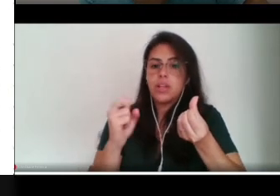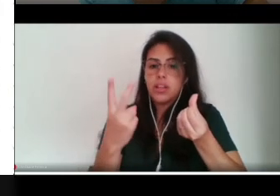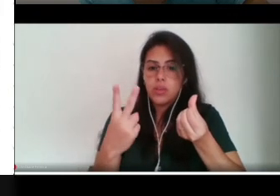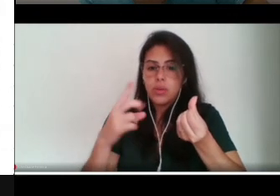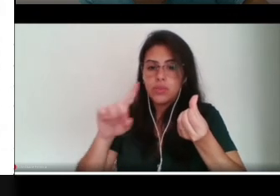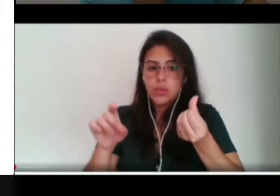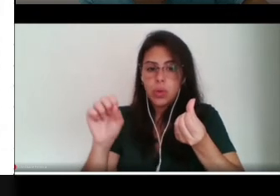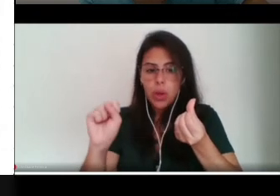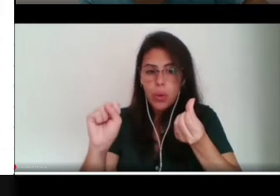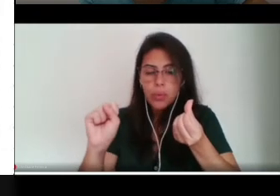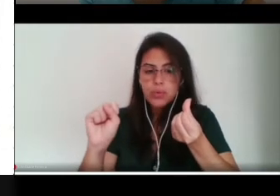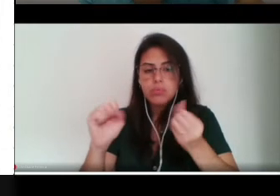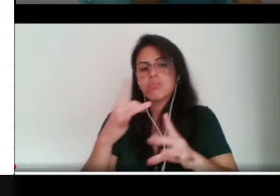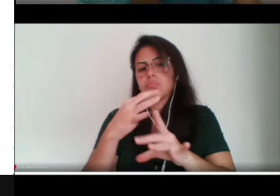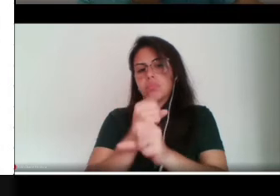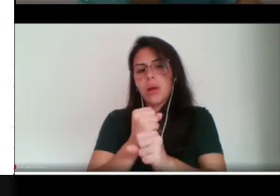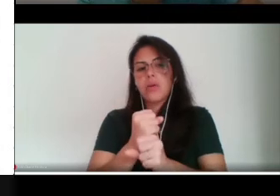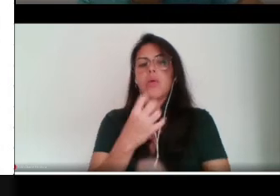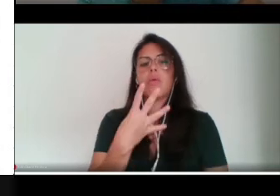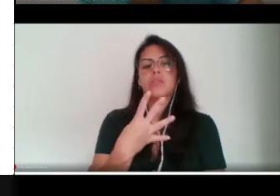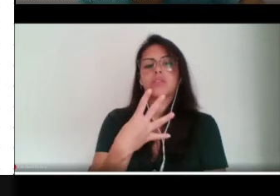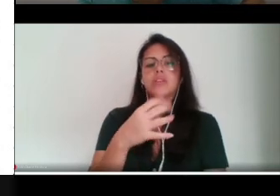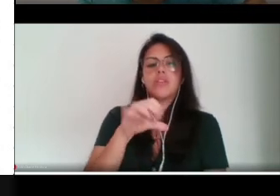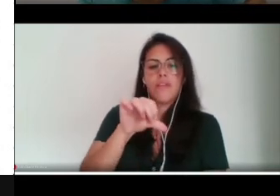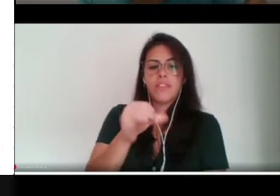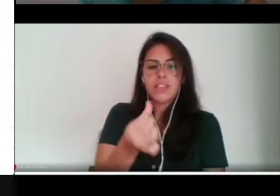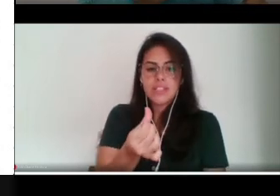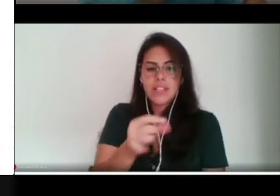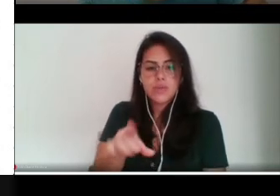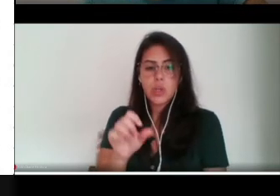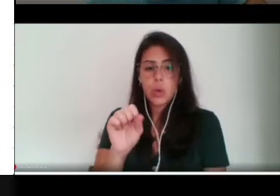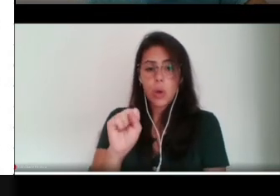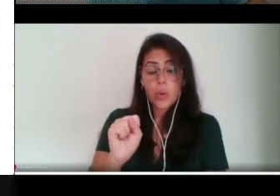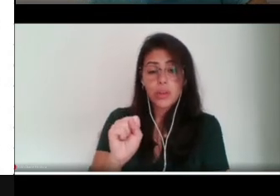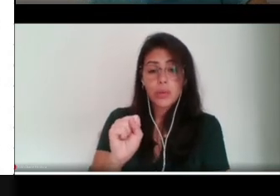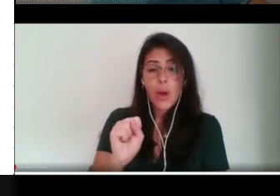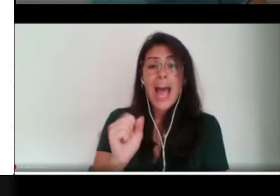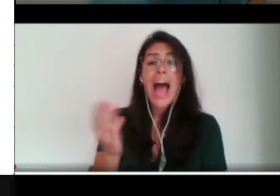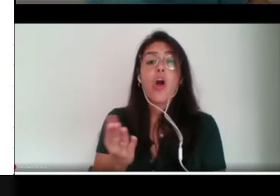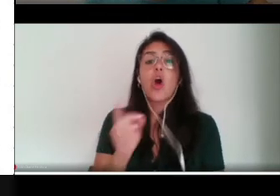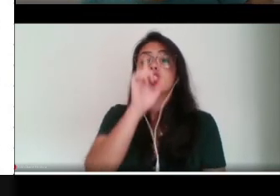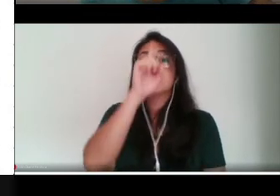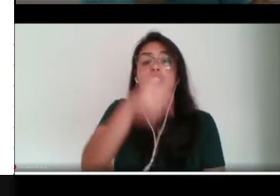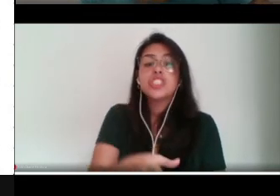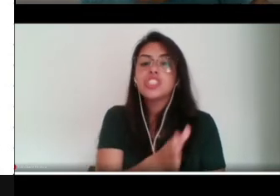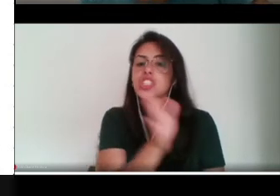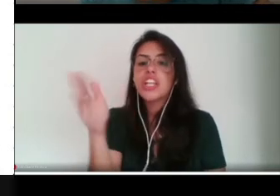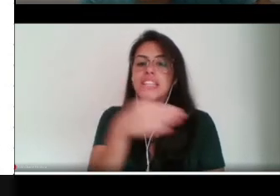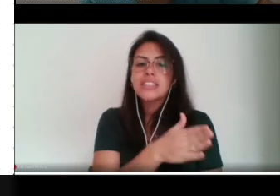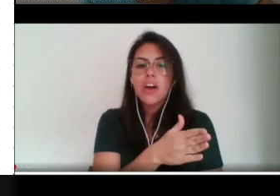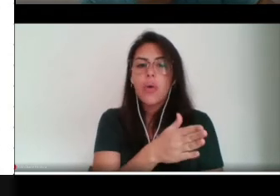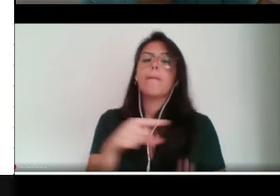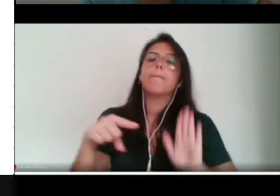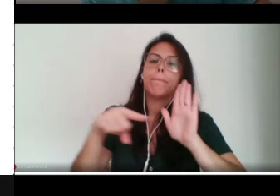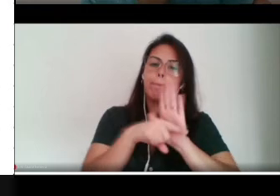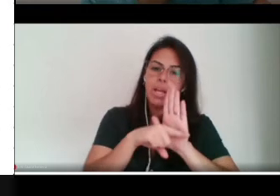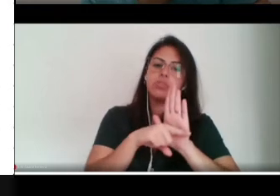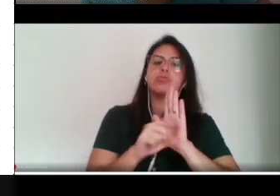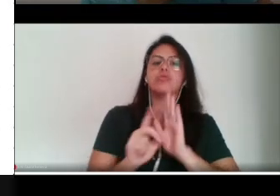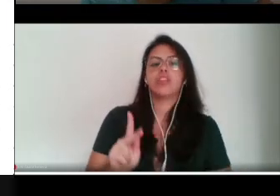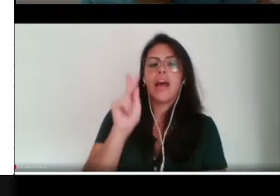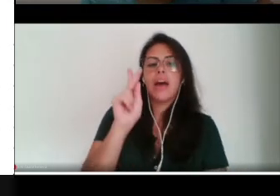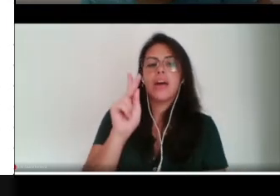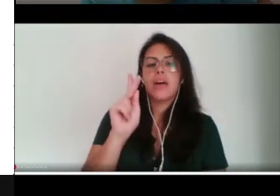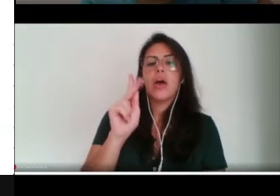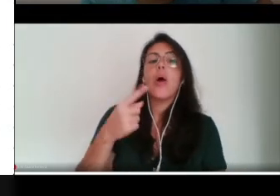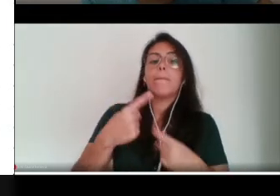que a direção é menos K? Porque é I VEC menos J. I VEC menos J vai dar menos K. E ele